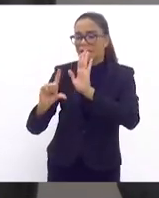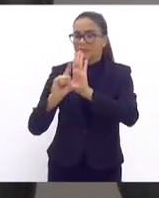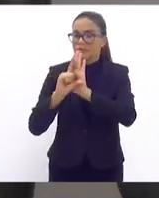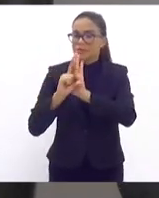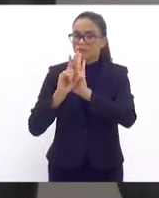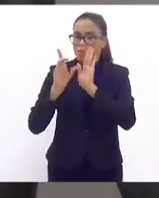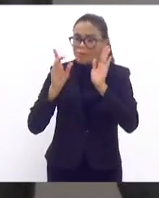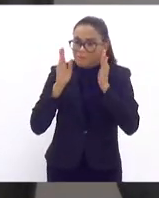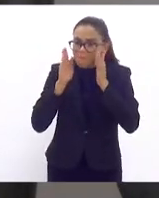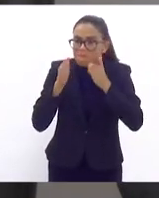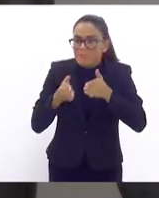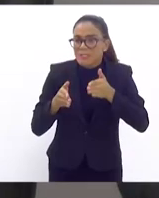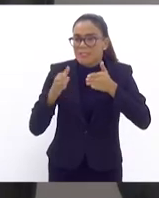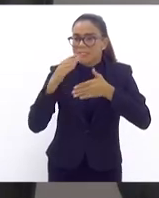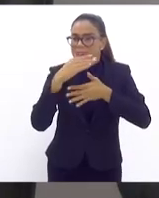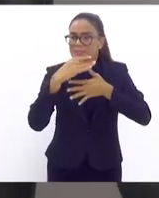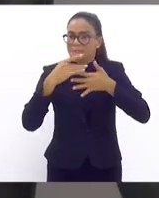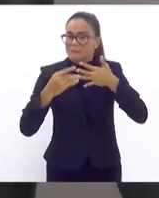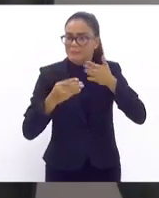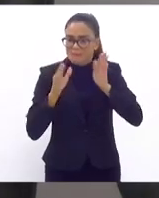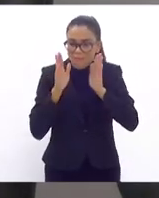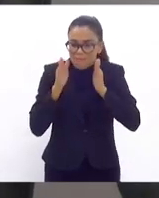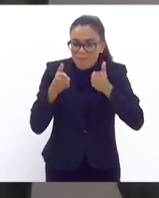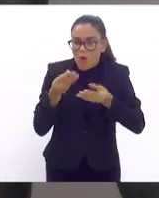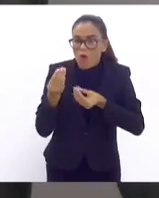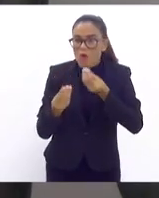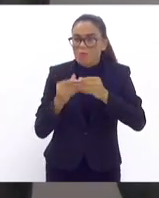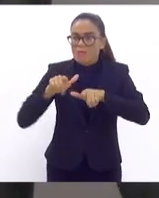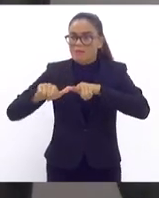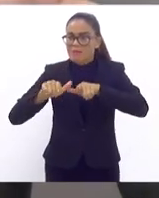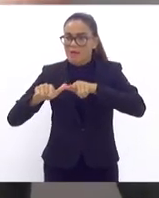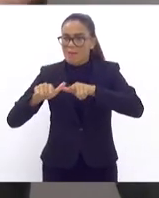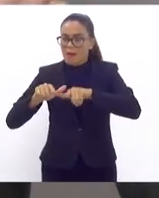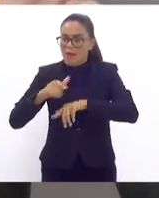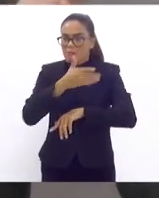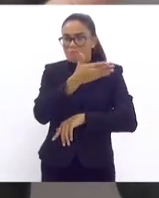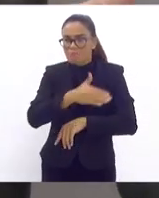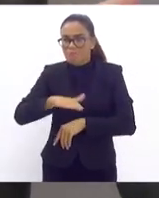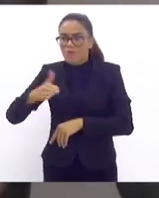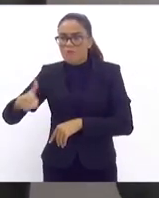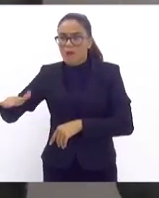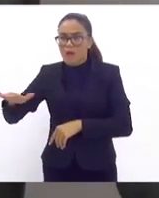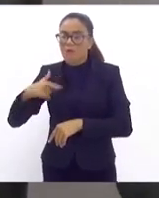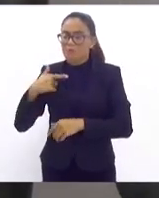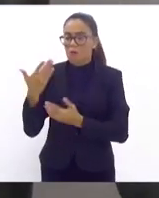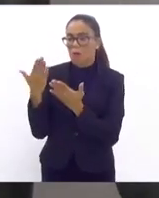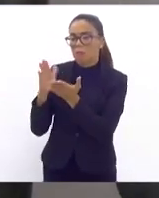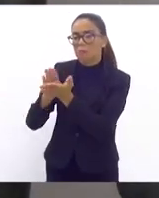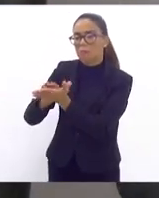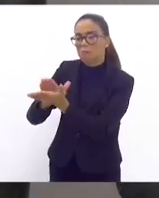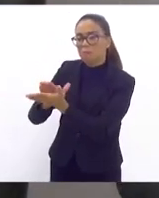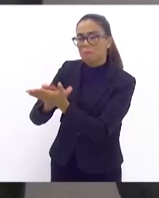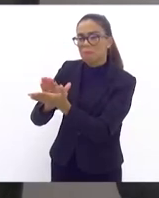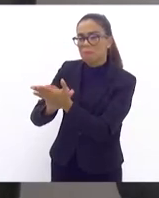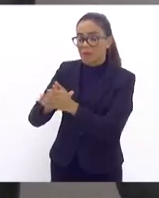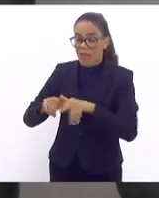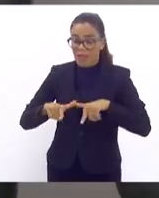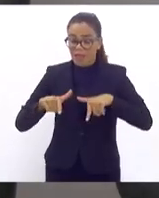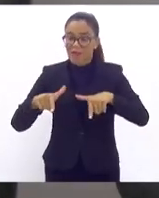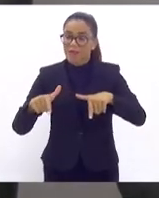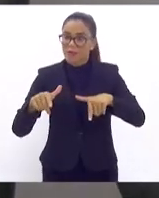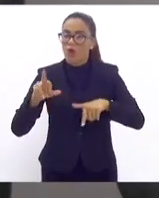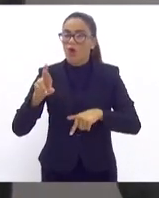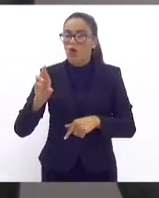específicas sobre as operações no mar é algo muito importante. Eu quero parabenizar aqui a iniciativa do deputado Rosenberg